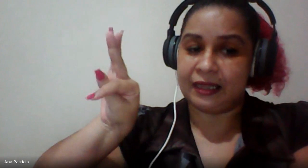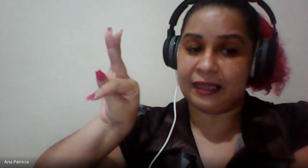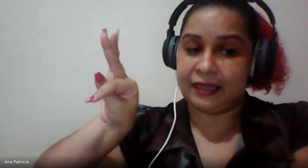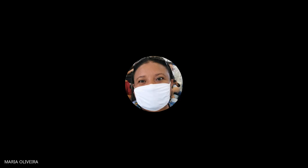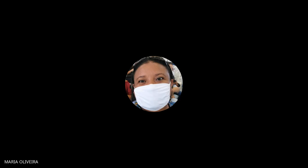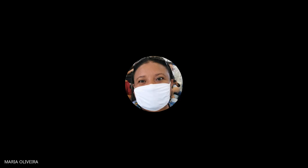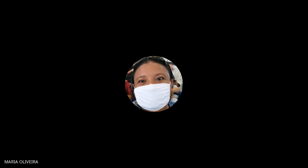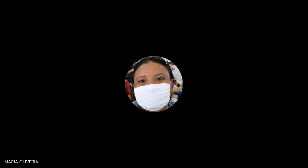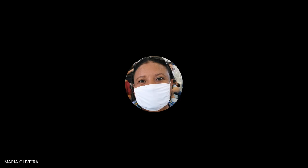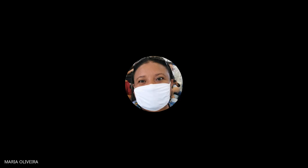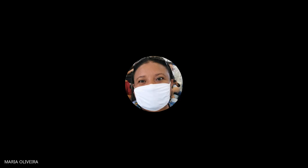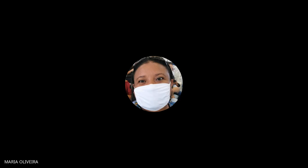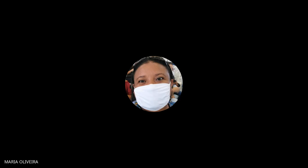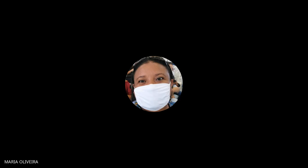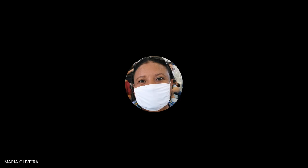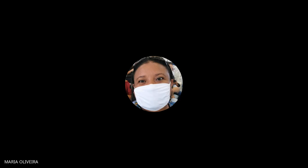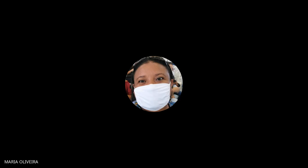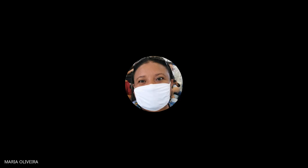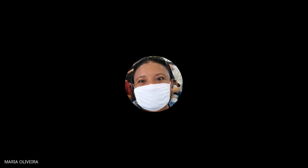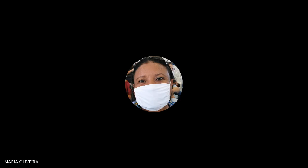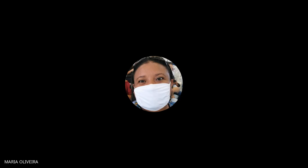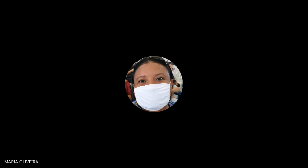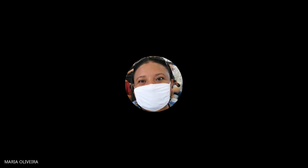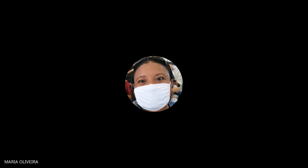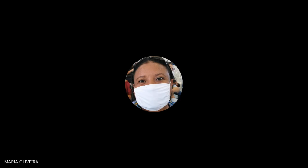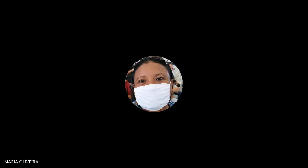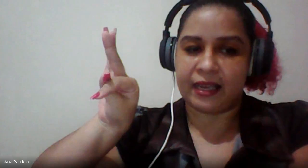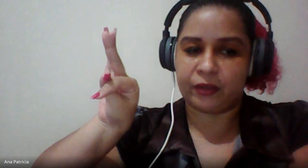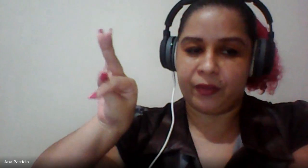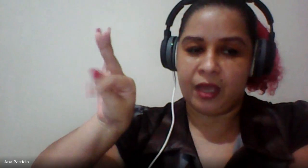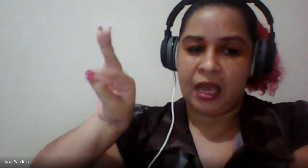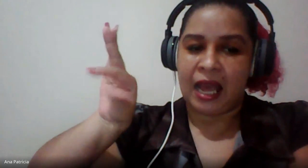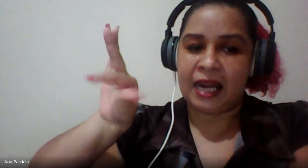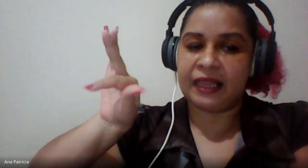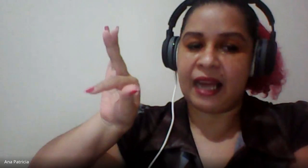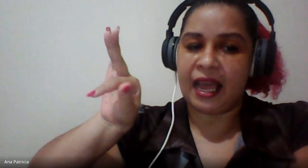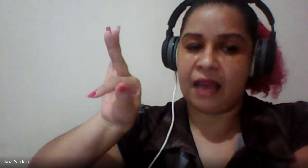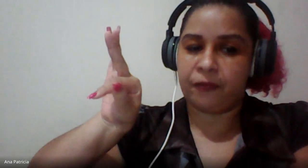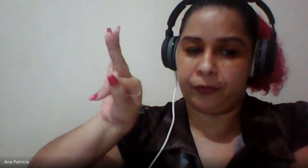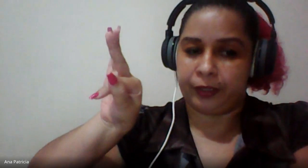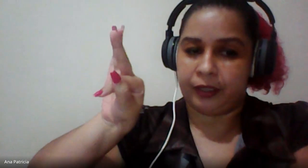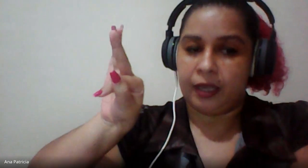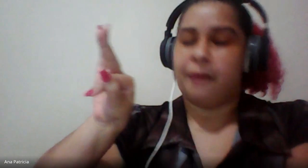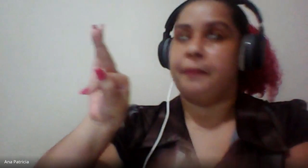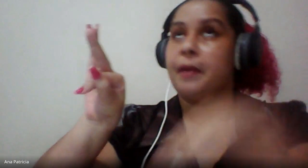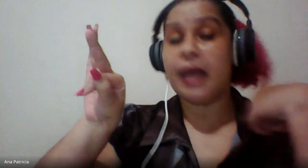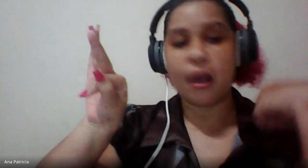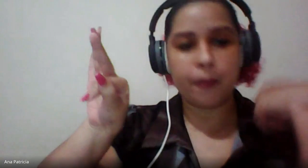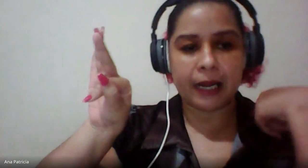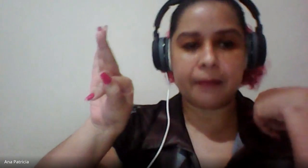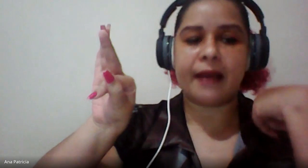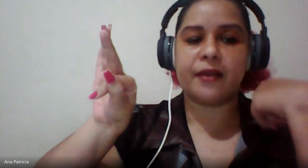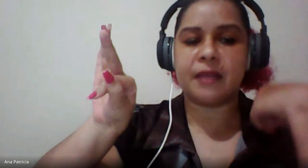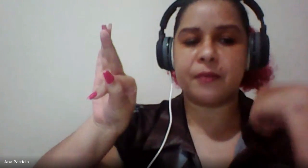letra T. Calminha que eu reiniciei a máquina, quando eu voltar vai dar certo, viu? Tá certo. A letra F,